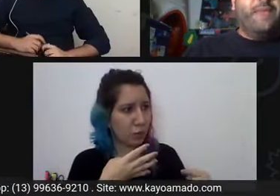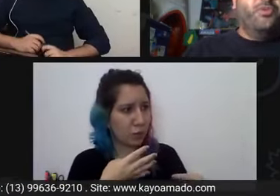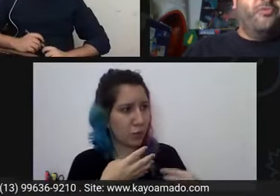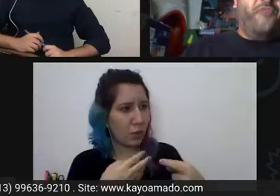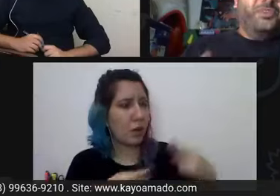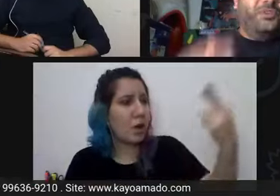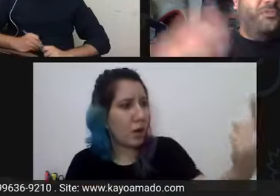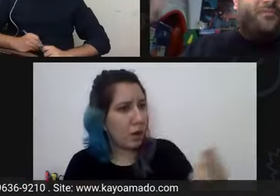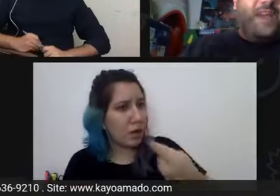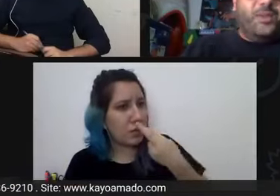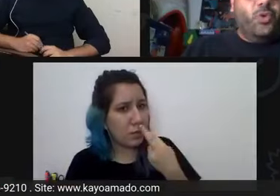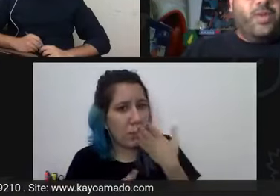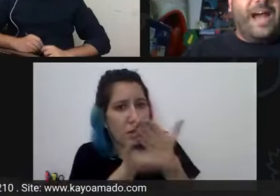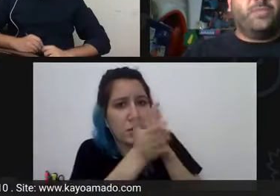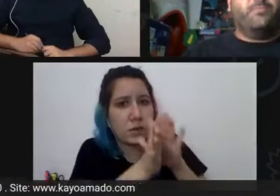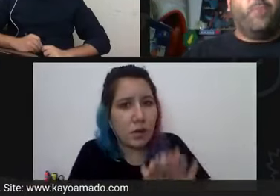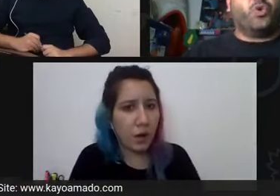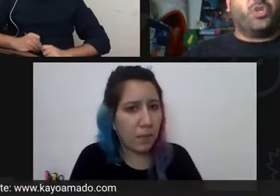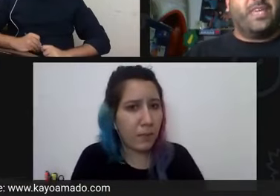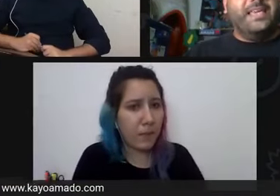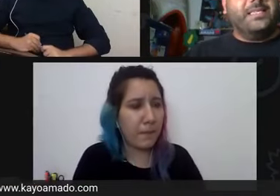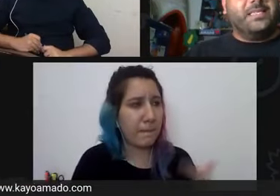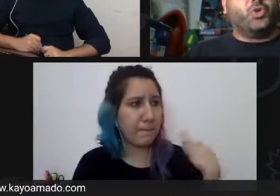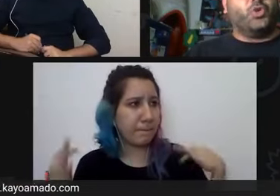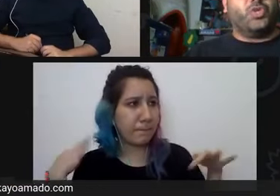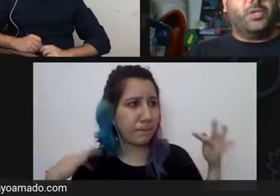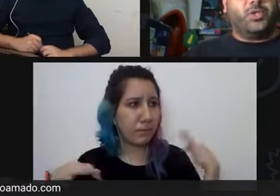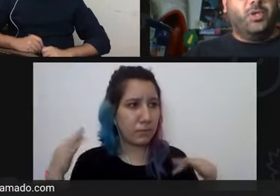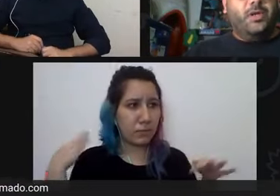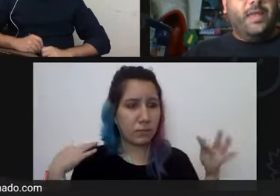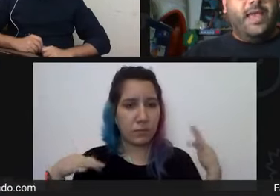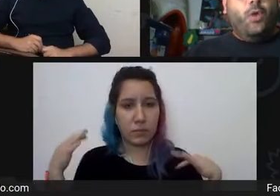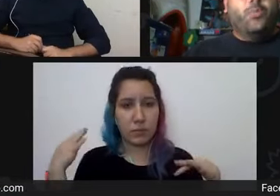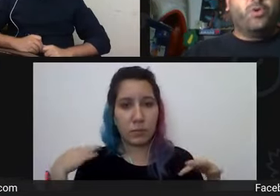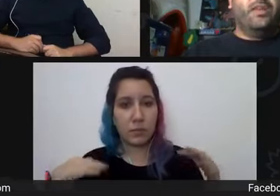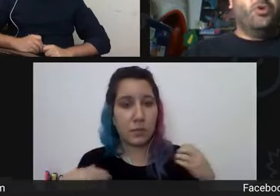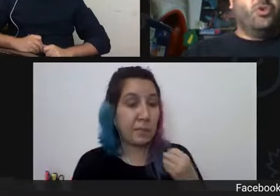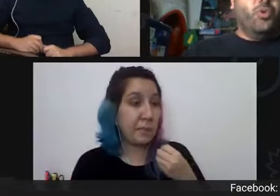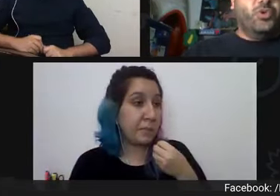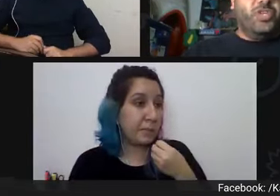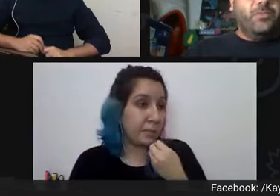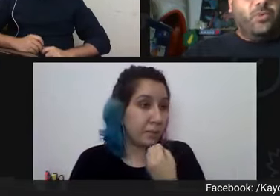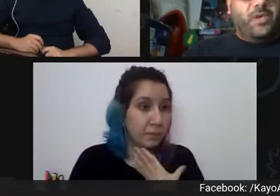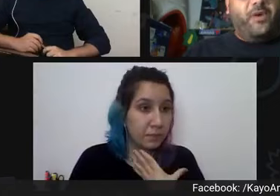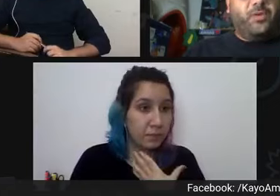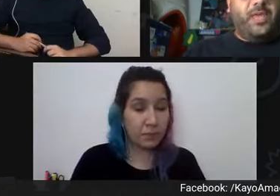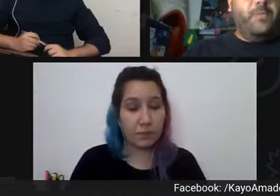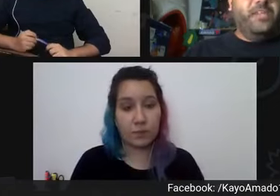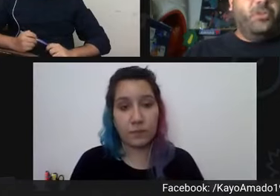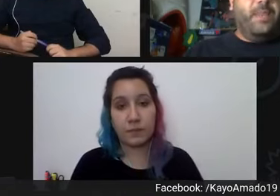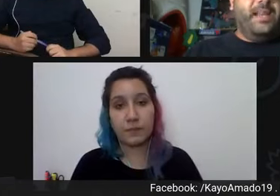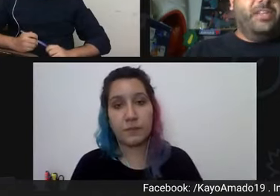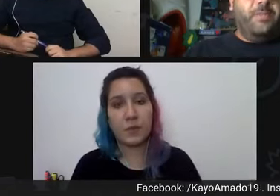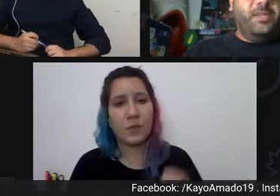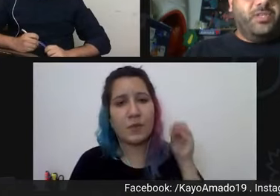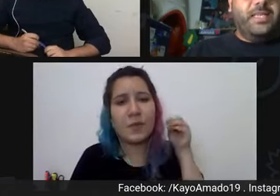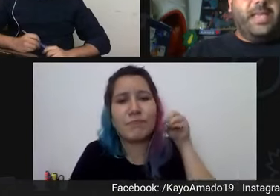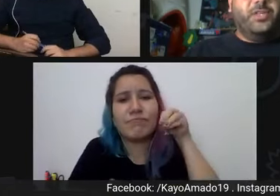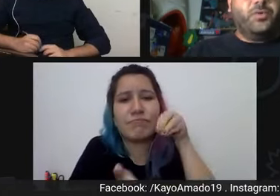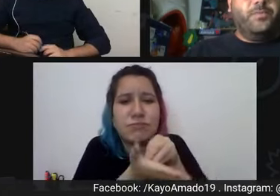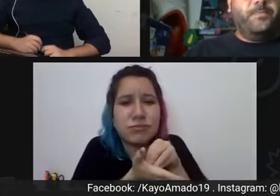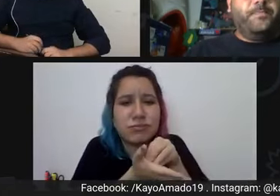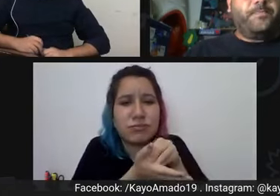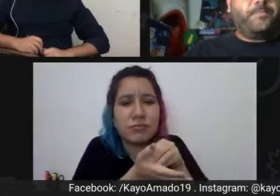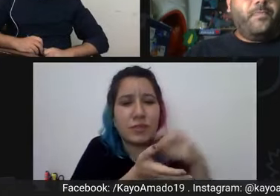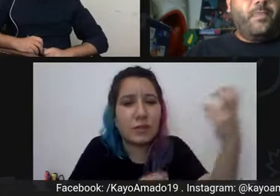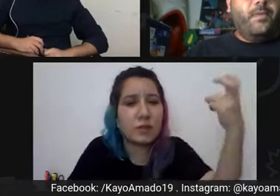turismo, é muito fácil de ver em vários lugares bons cases de sucesso, né? Por que nós não conseguimos? O que falta realmente é um planejamento